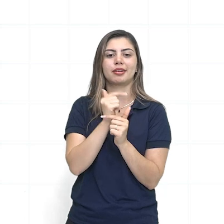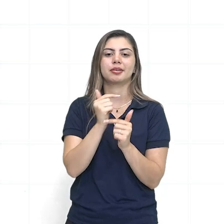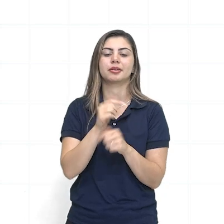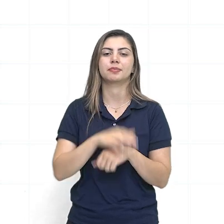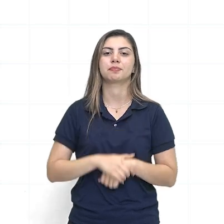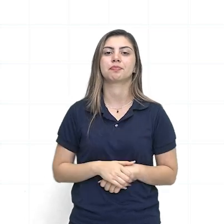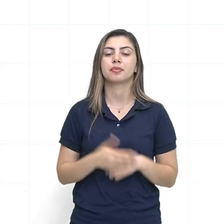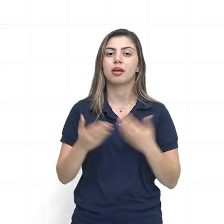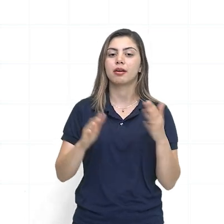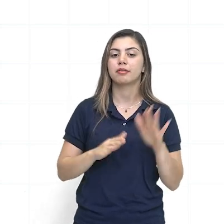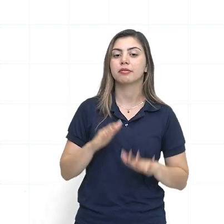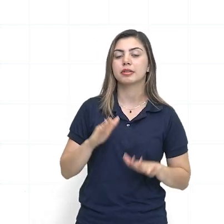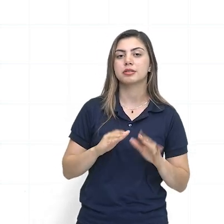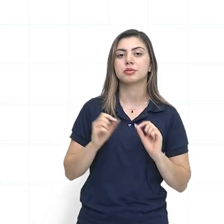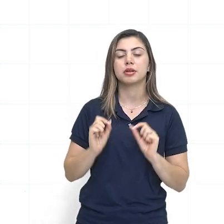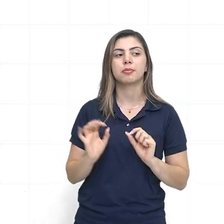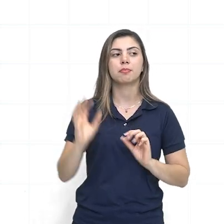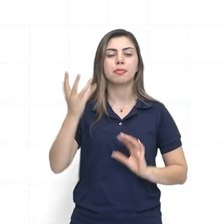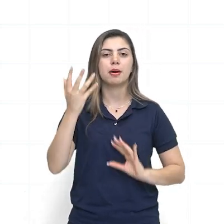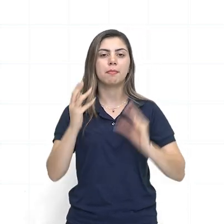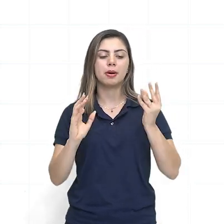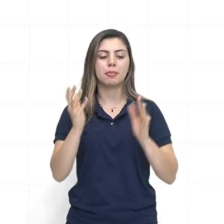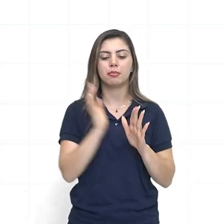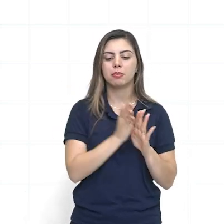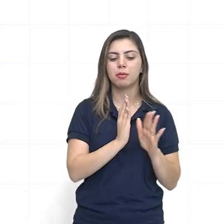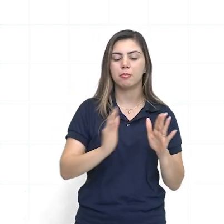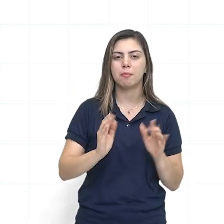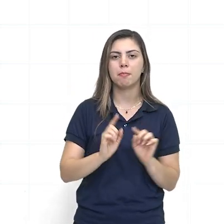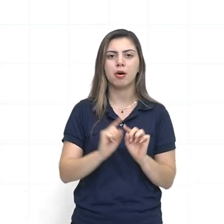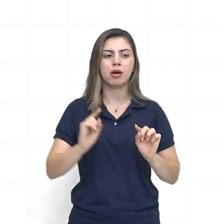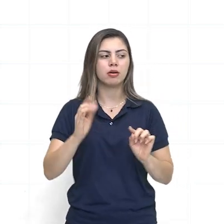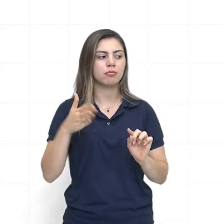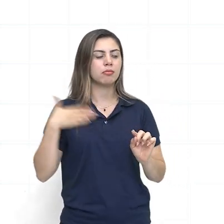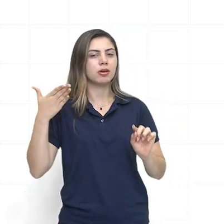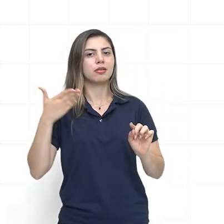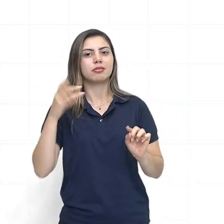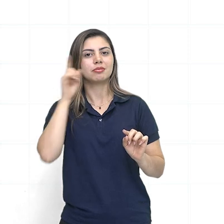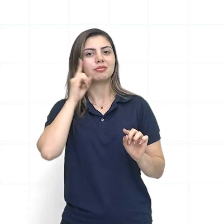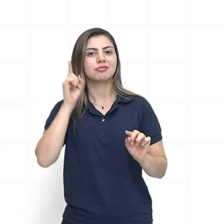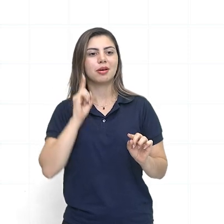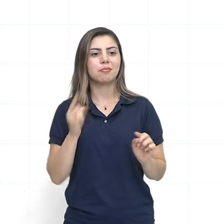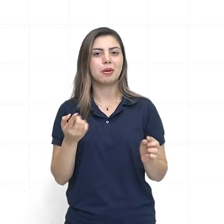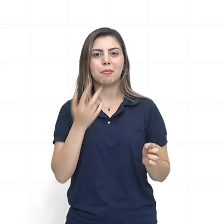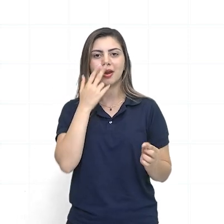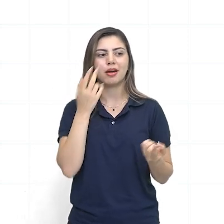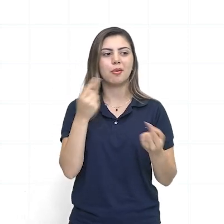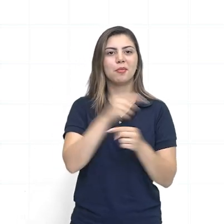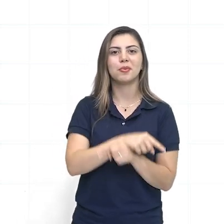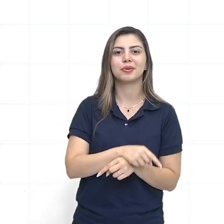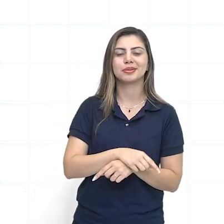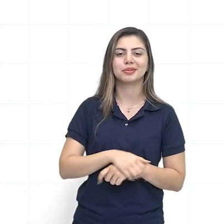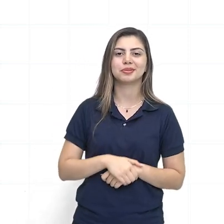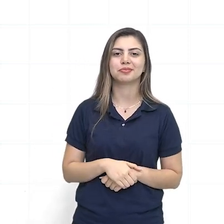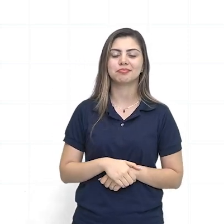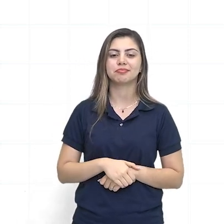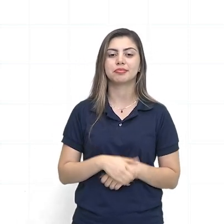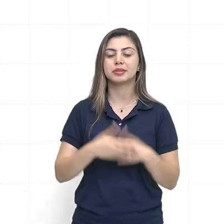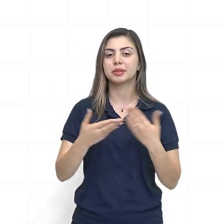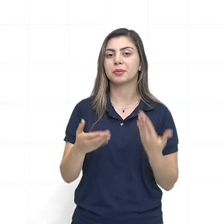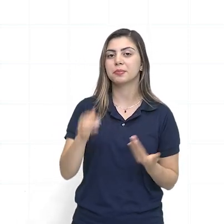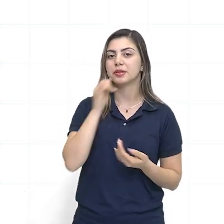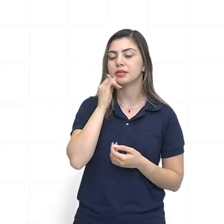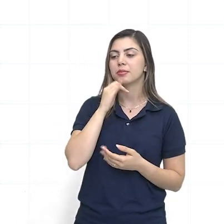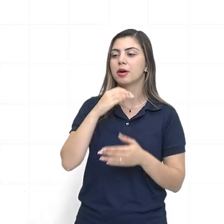de determinados fatos, porém acontece algo inesperado, oposto. Ou seja, alguém